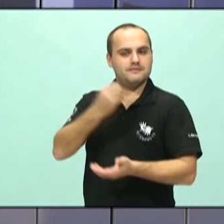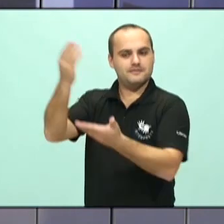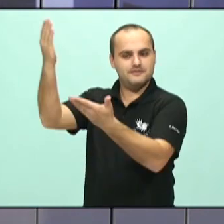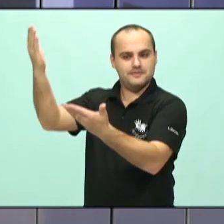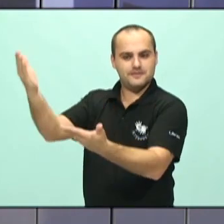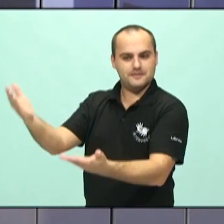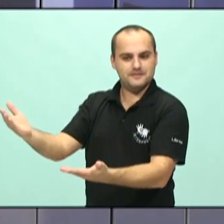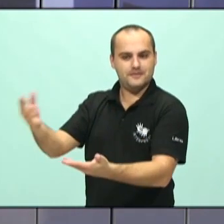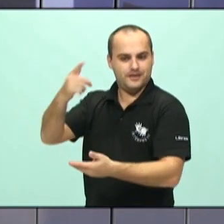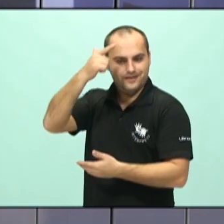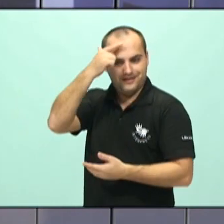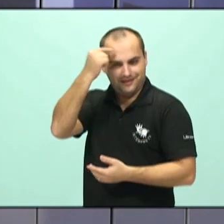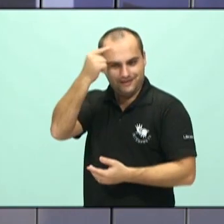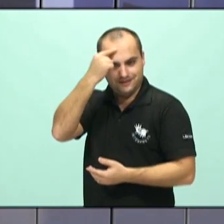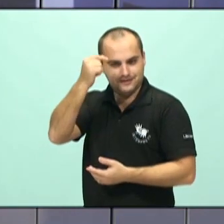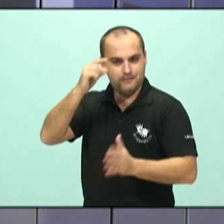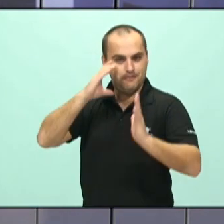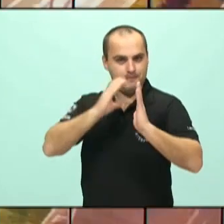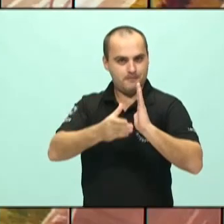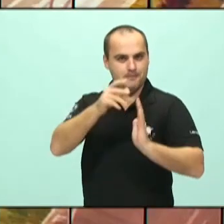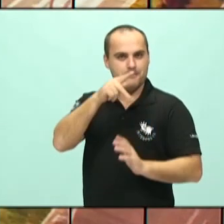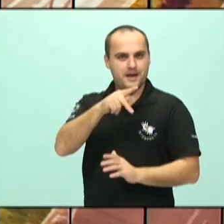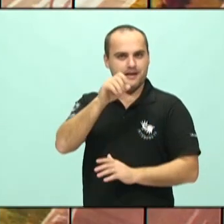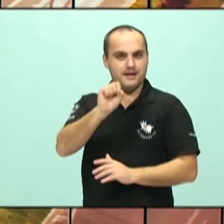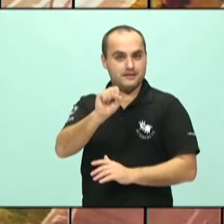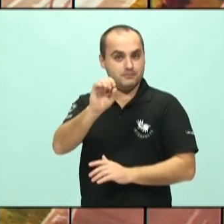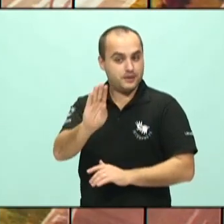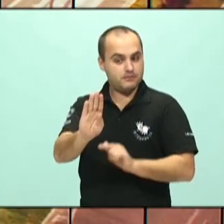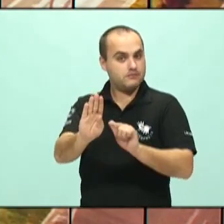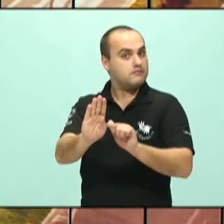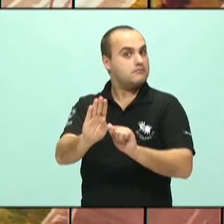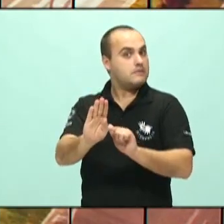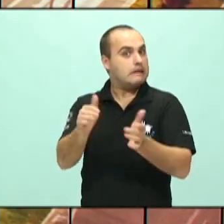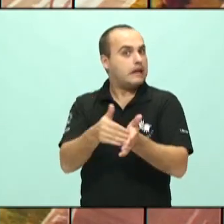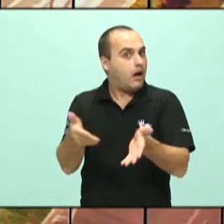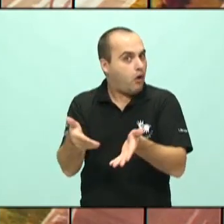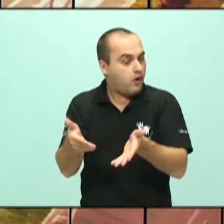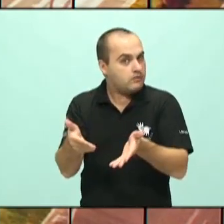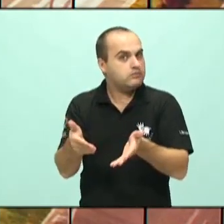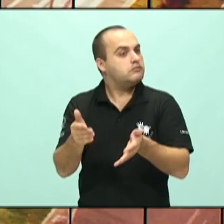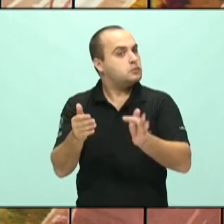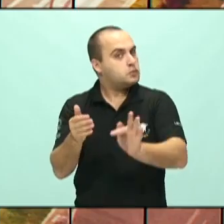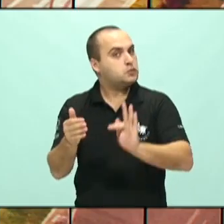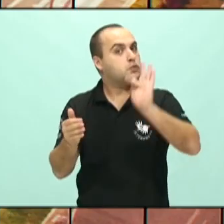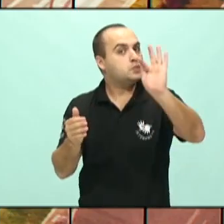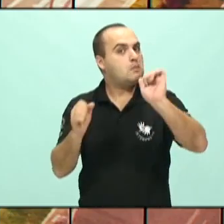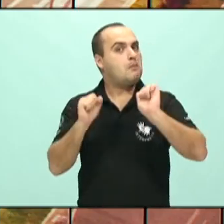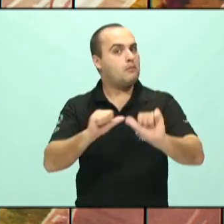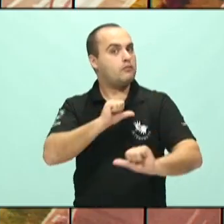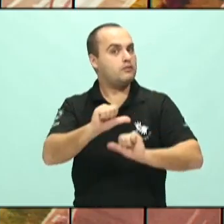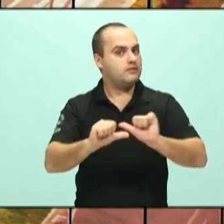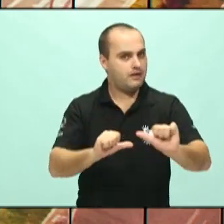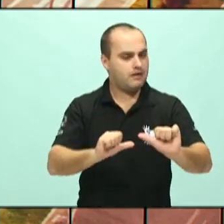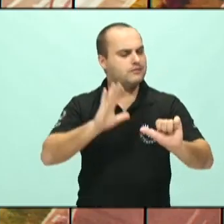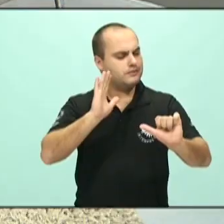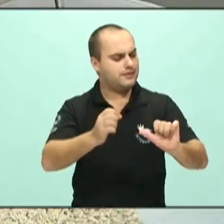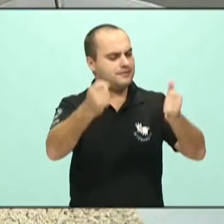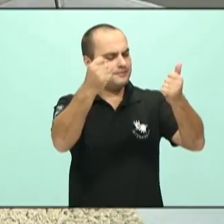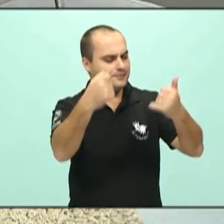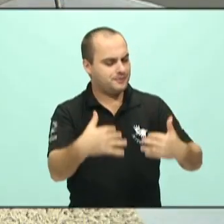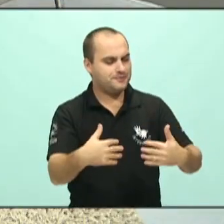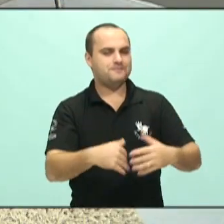Rubens Angioletti, do PSB. Por enquanto, possivelmente possa mudar de partido, já nos explicou.